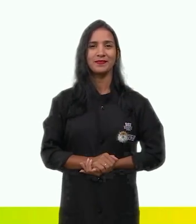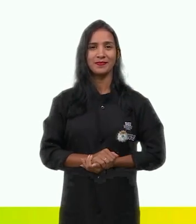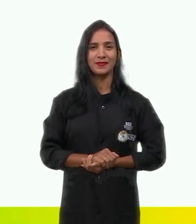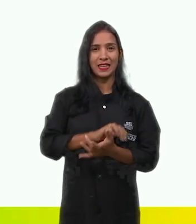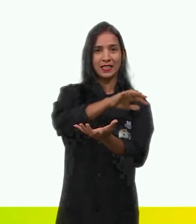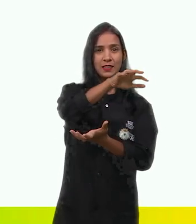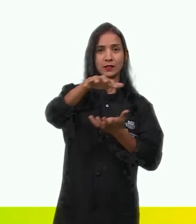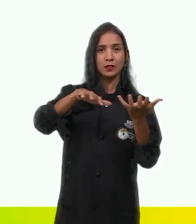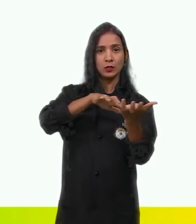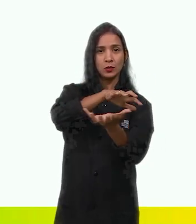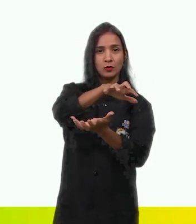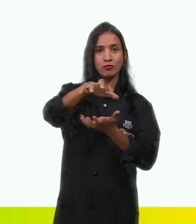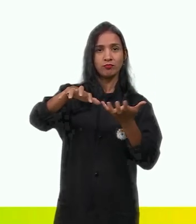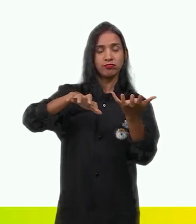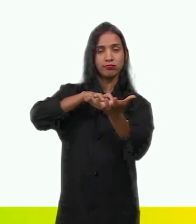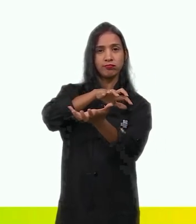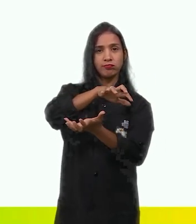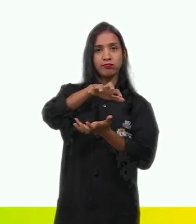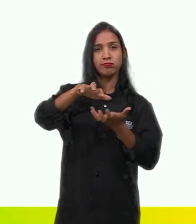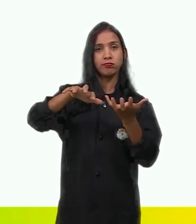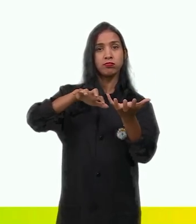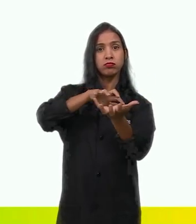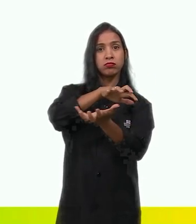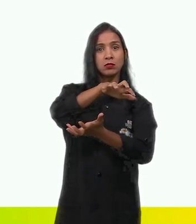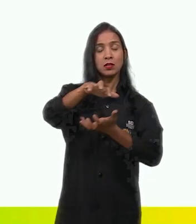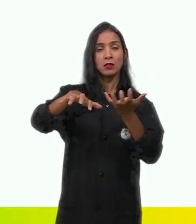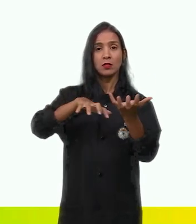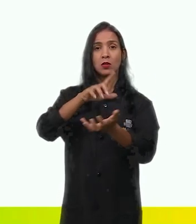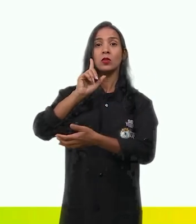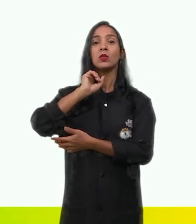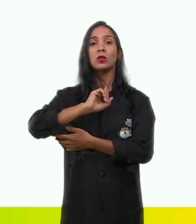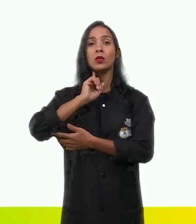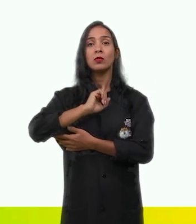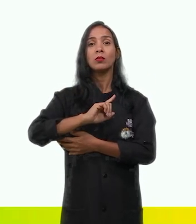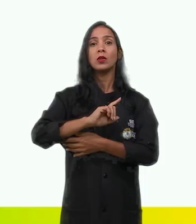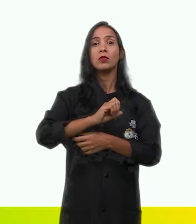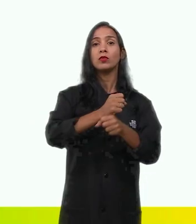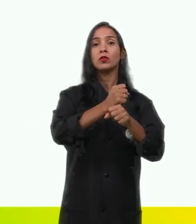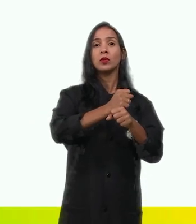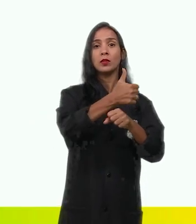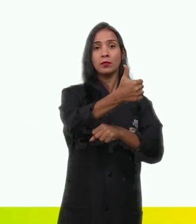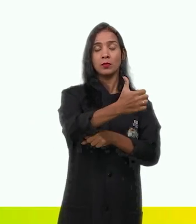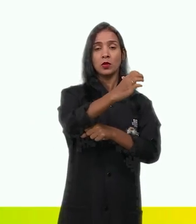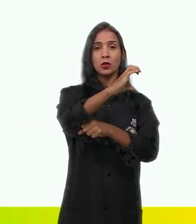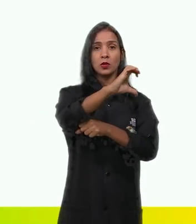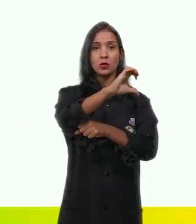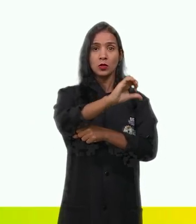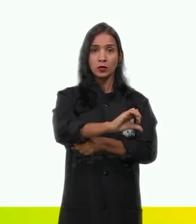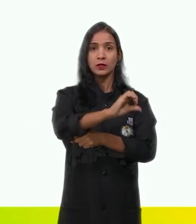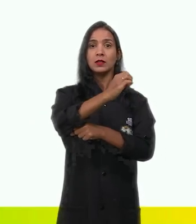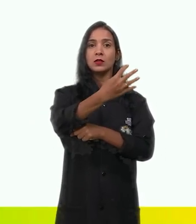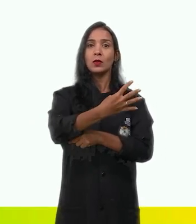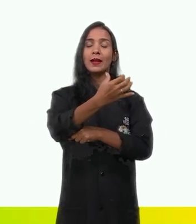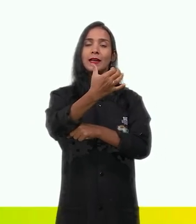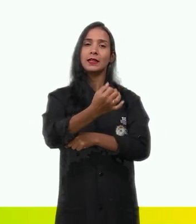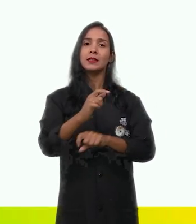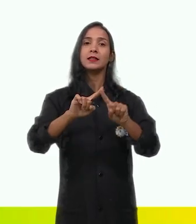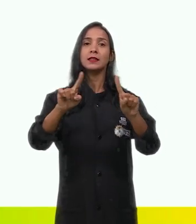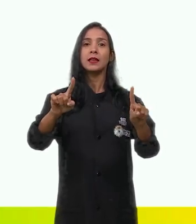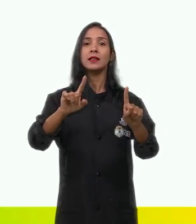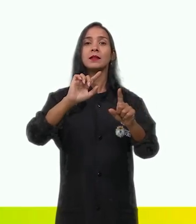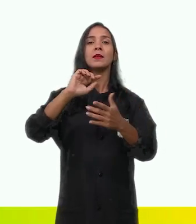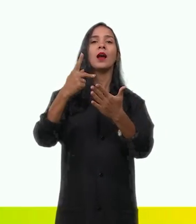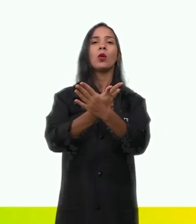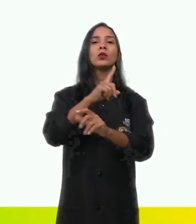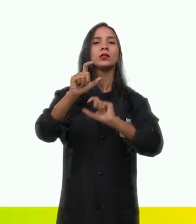Americana, que relembramos hoje, ocorreu em 1776 e resultou na independência das...